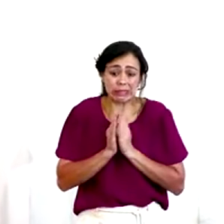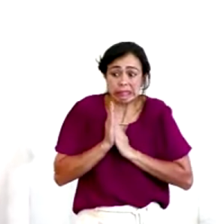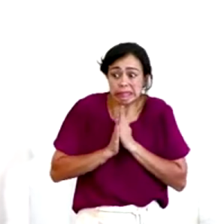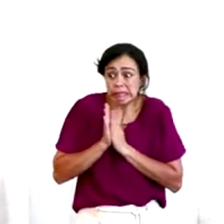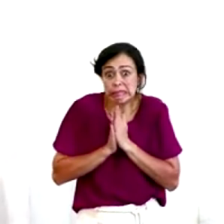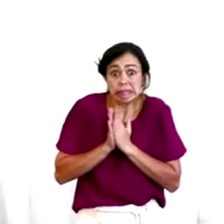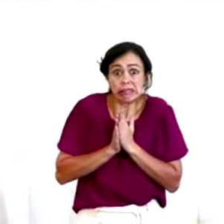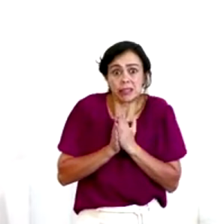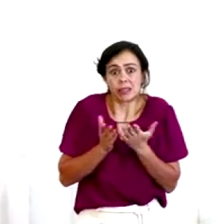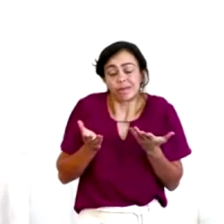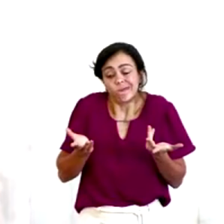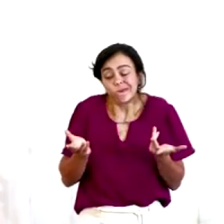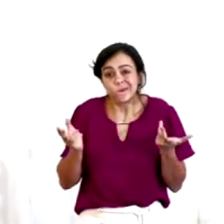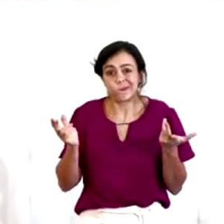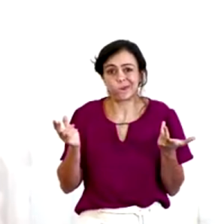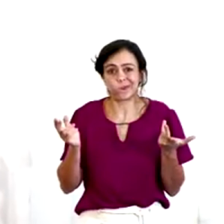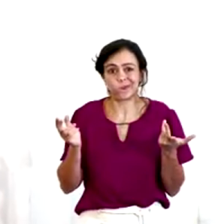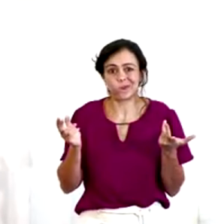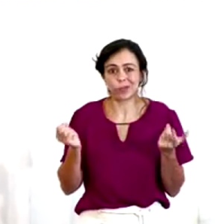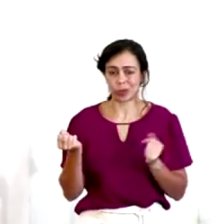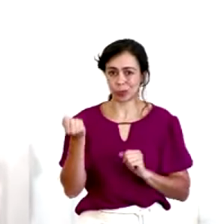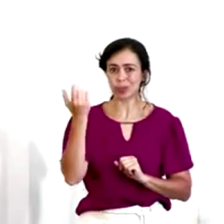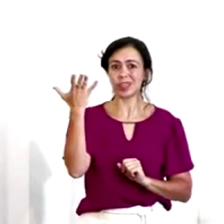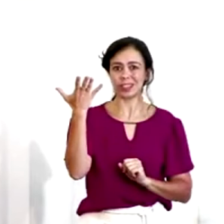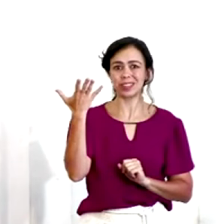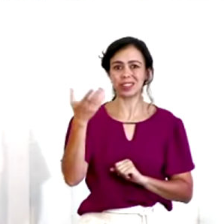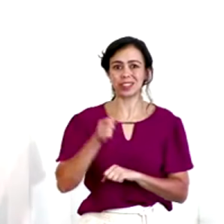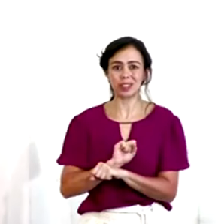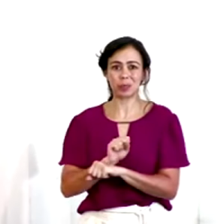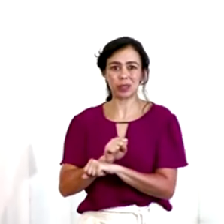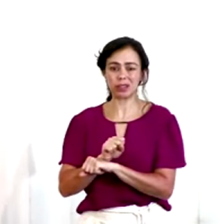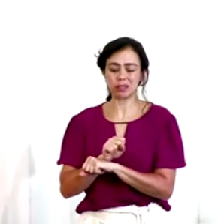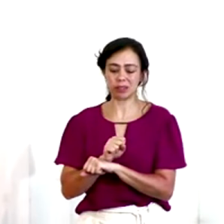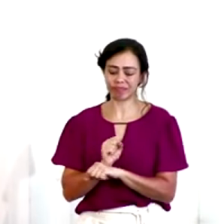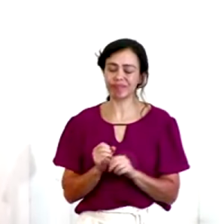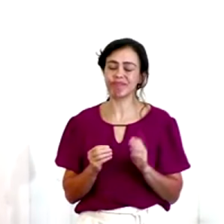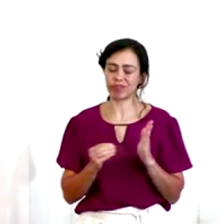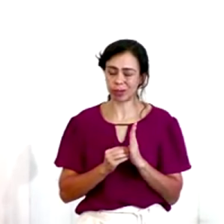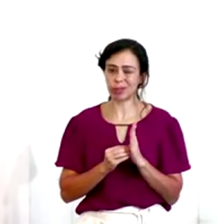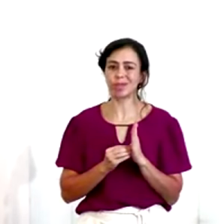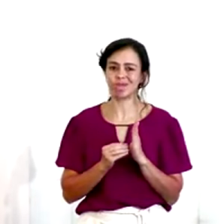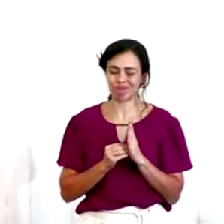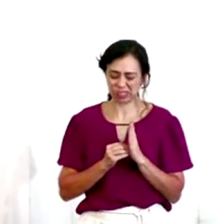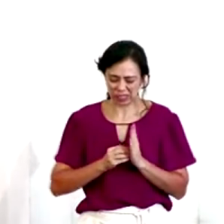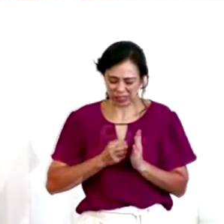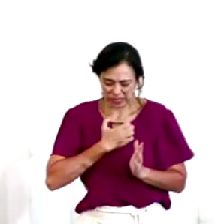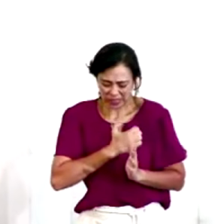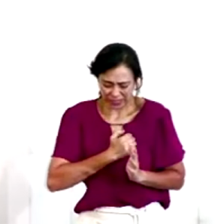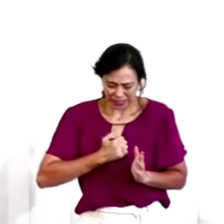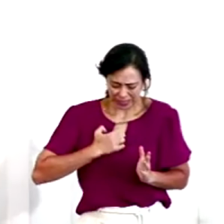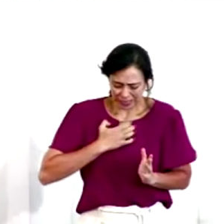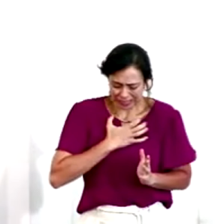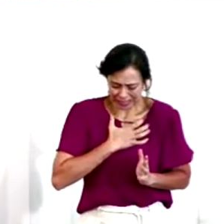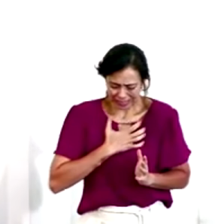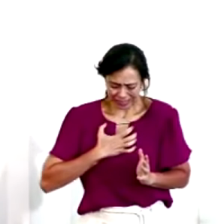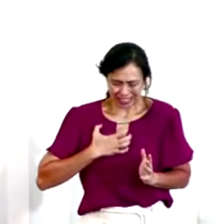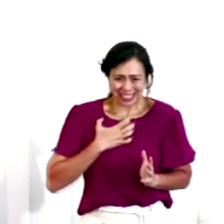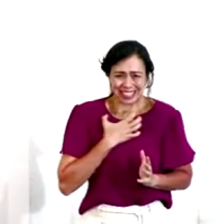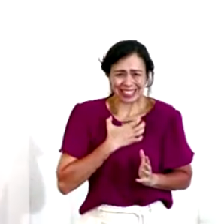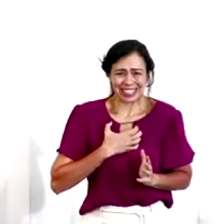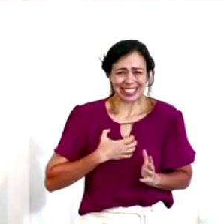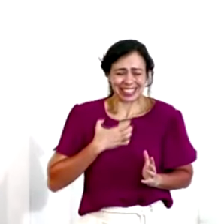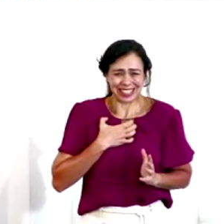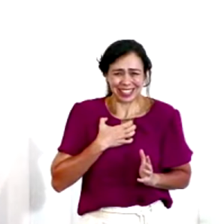de perspectiva do futuro, por falta de esperança, por angústia e aflição na alma.